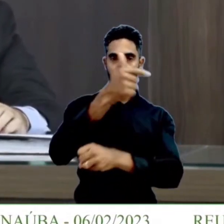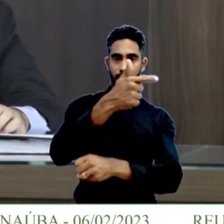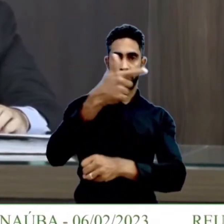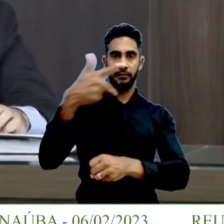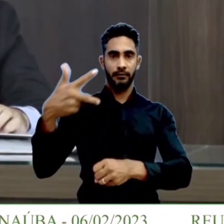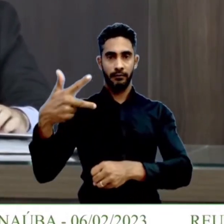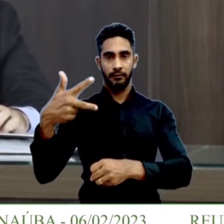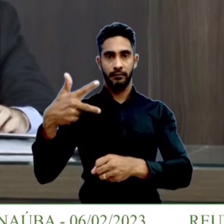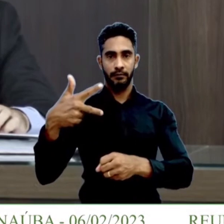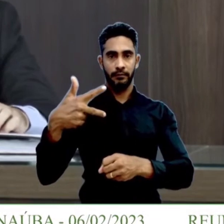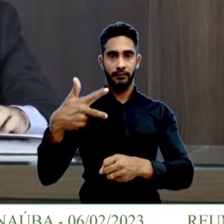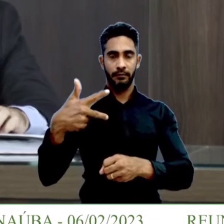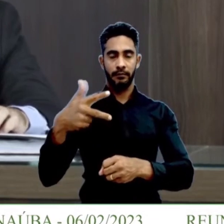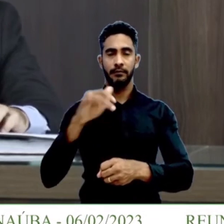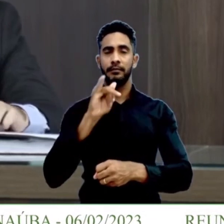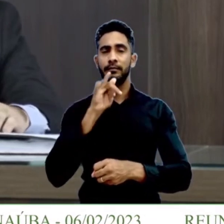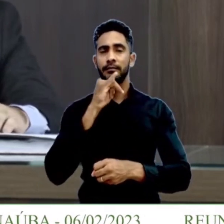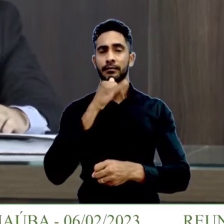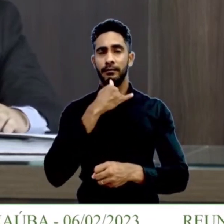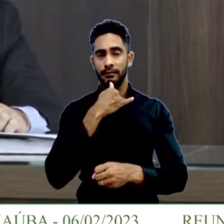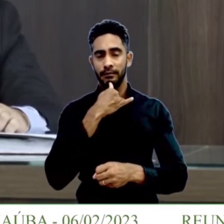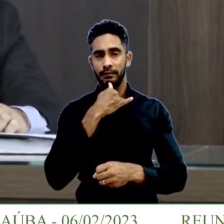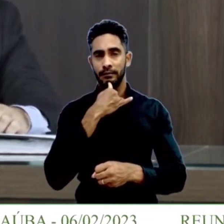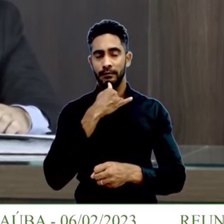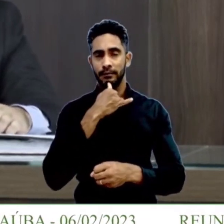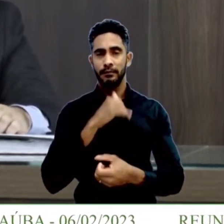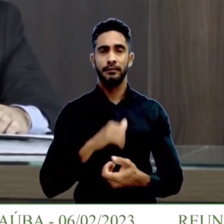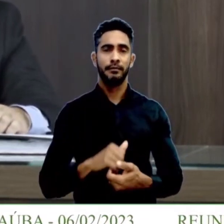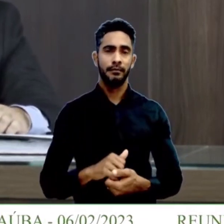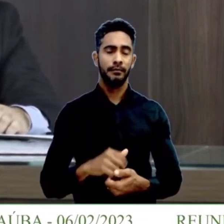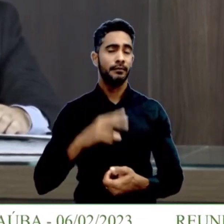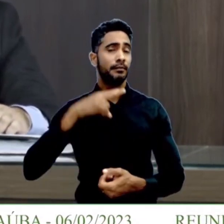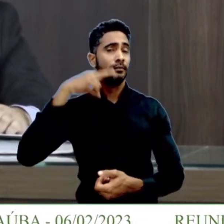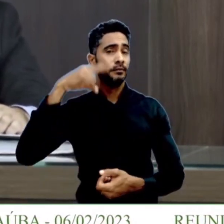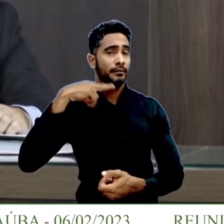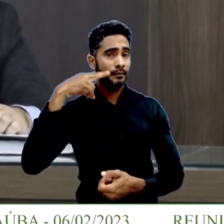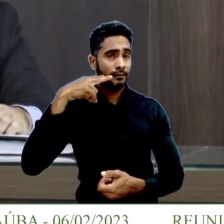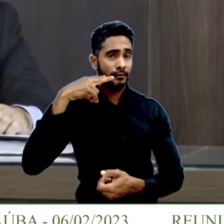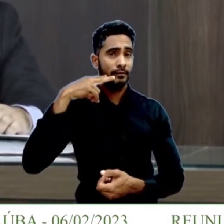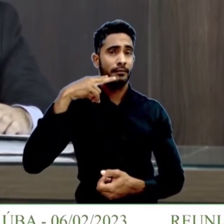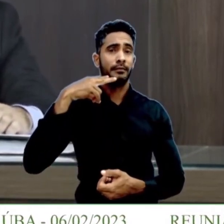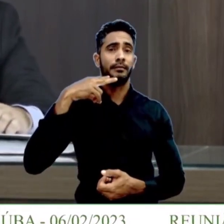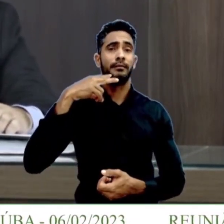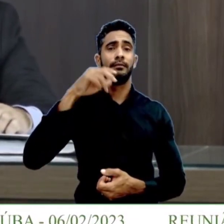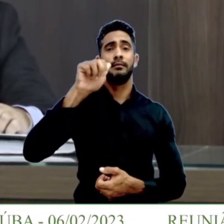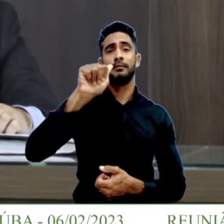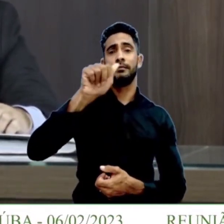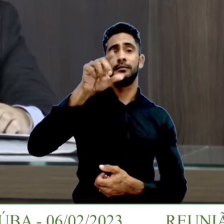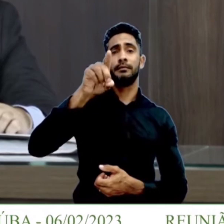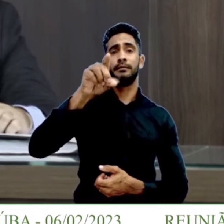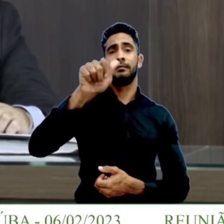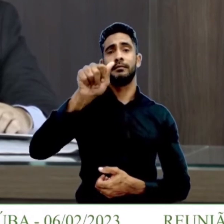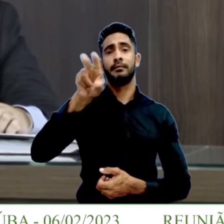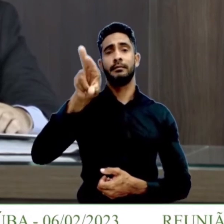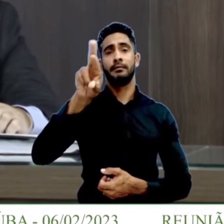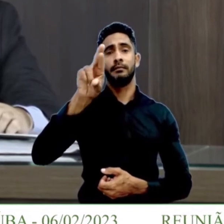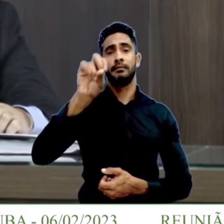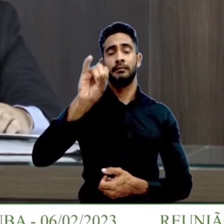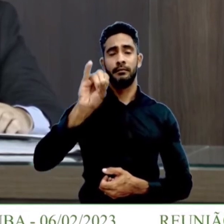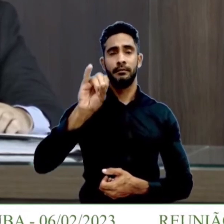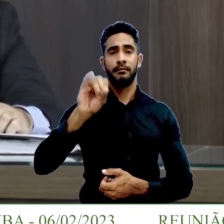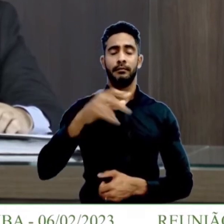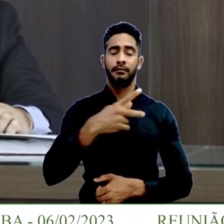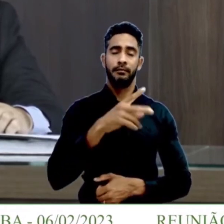004/2023. Votos de pesar. Vereador Adauri Soares Cordeiro. Excelentíssimo